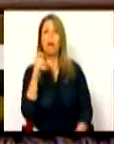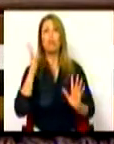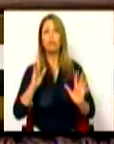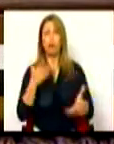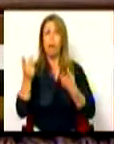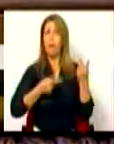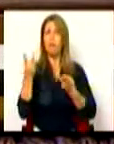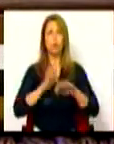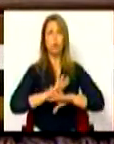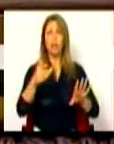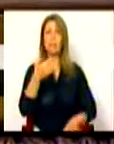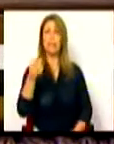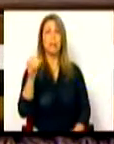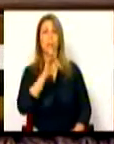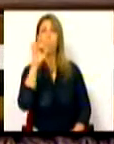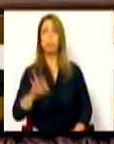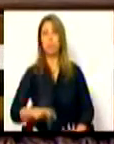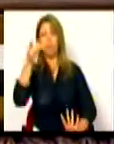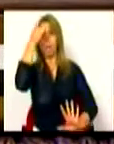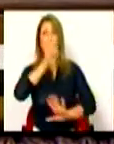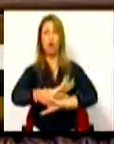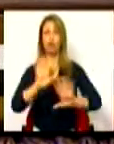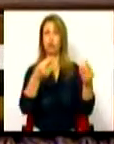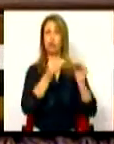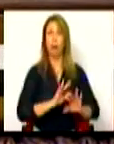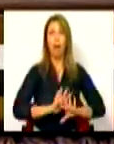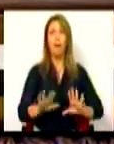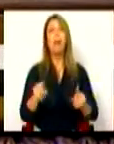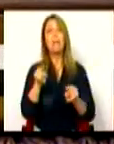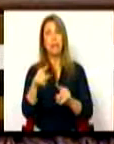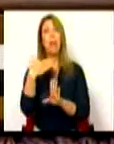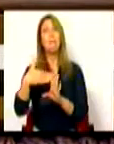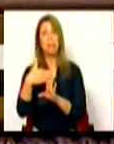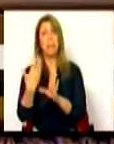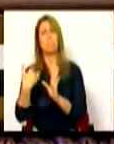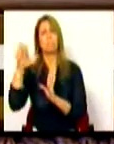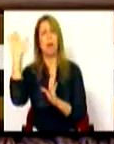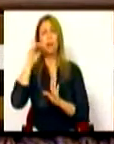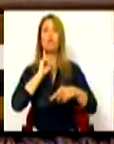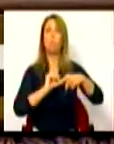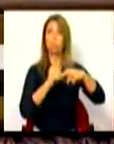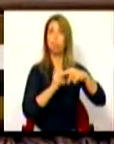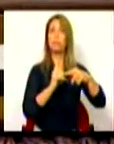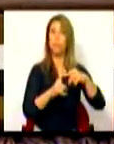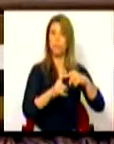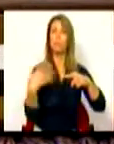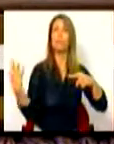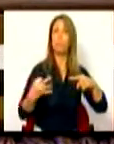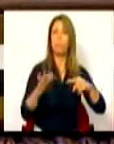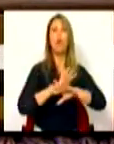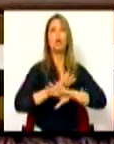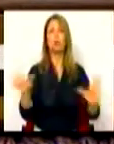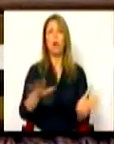70% dos pareceres. Destes, mais de metade com parecer favorável, tendo sido homologados